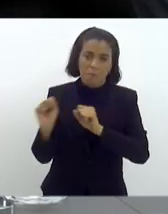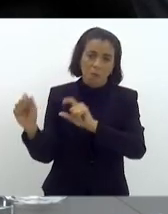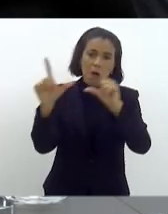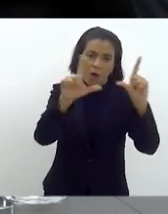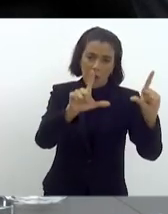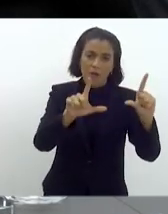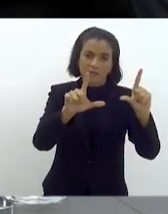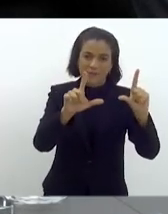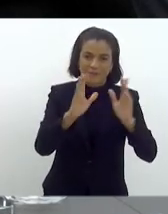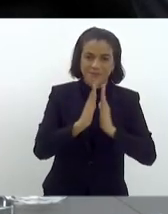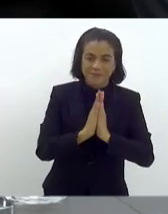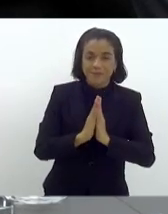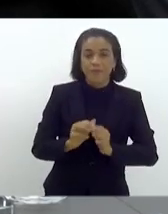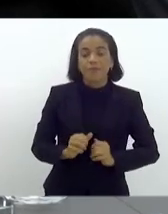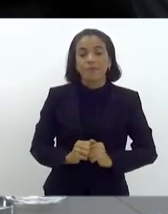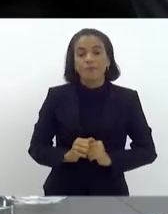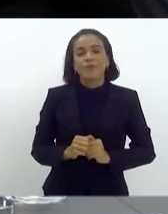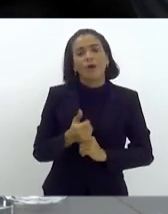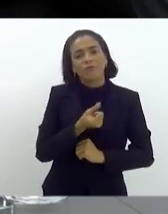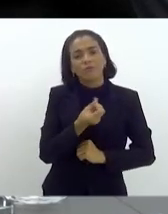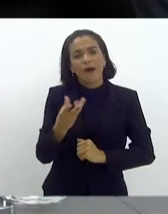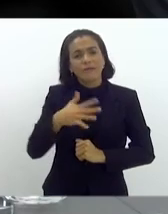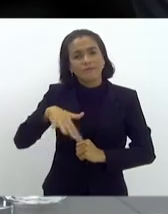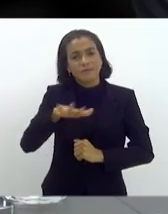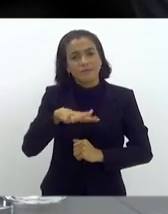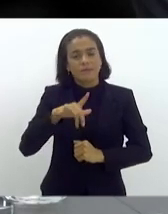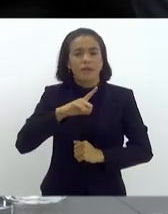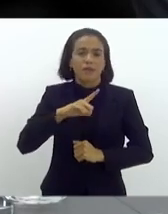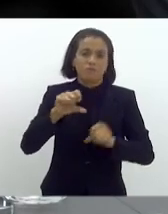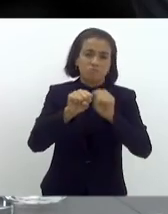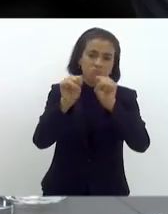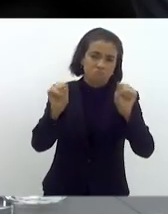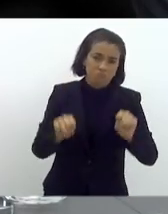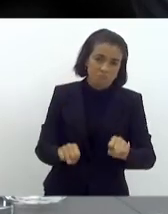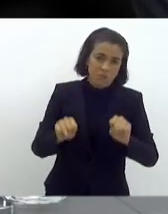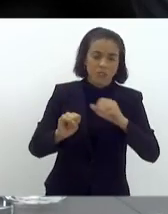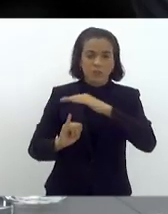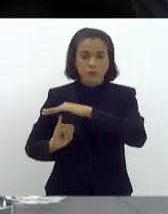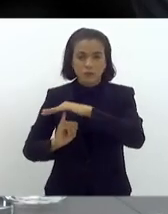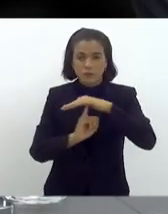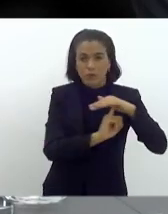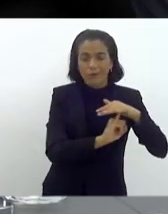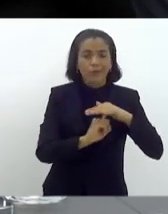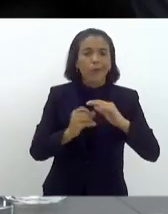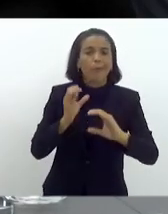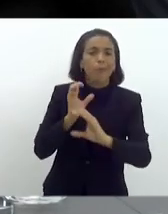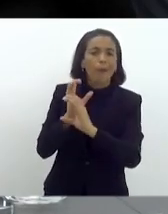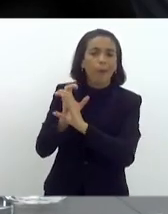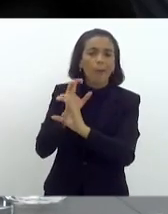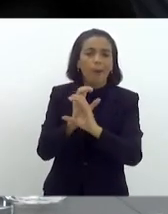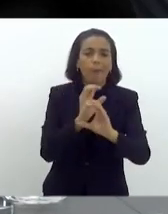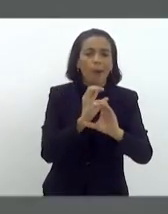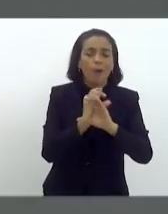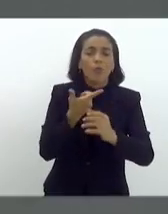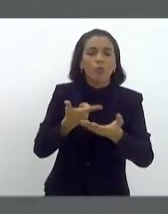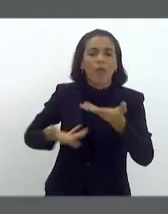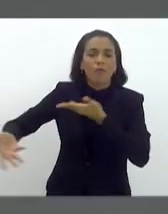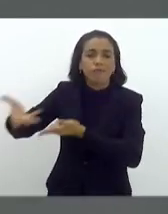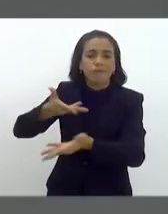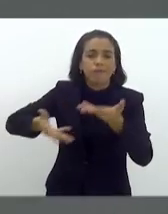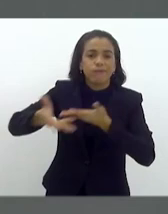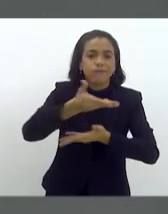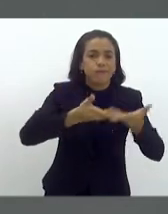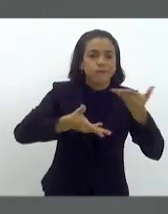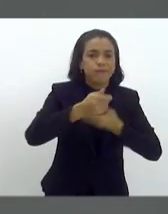mais um pode então muitas vezes a gente tem sistemas das instituições que não se comunicam de forma tecnológica